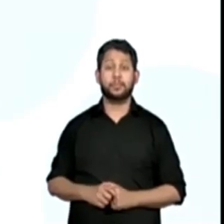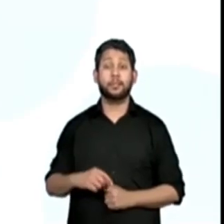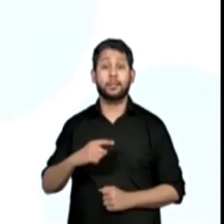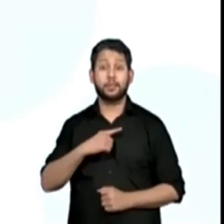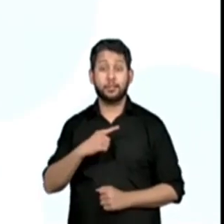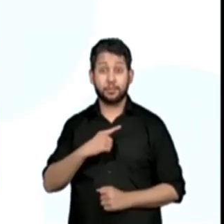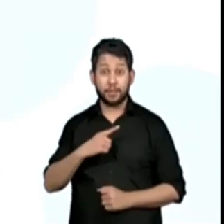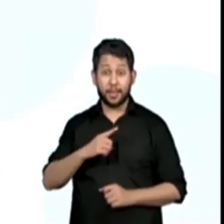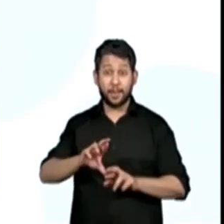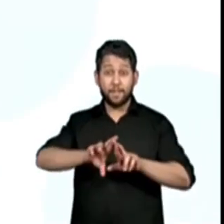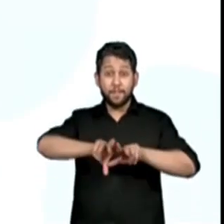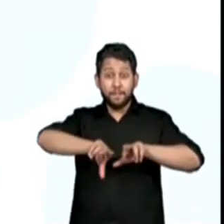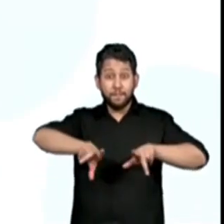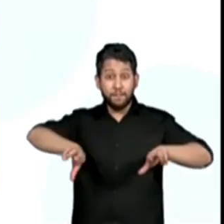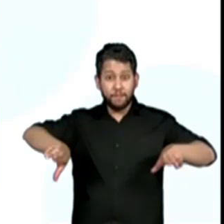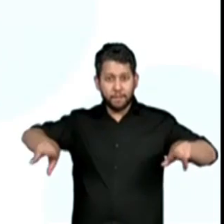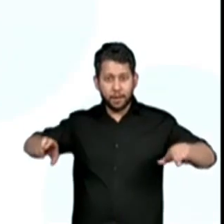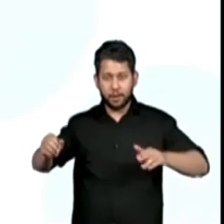vários